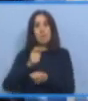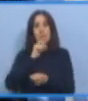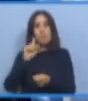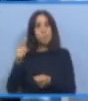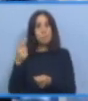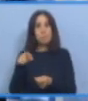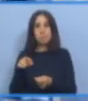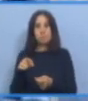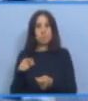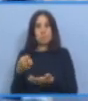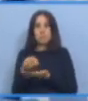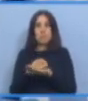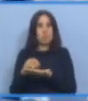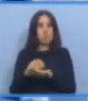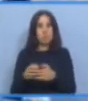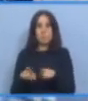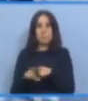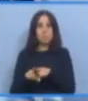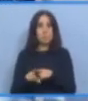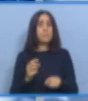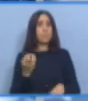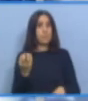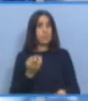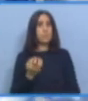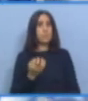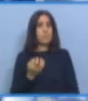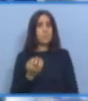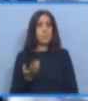por ficar como deserto e houve